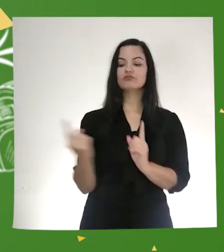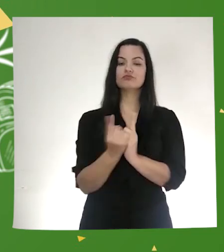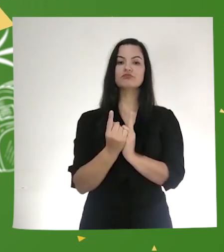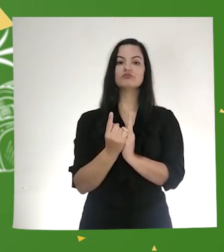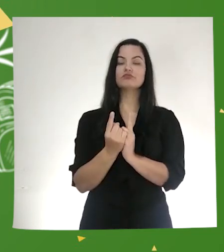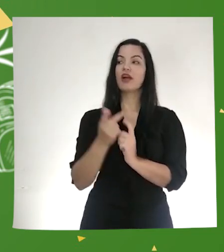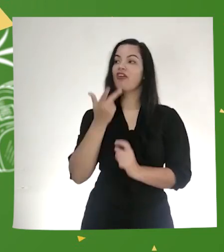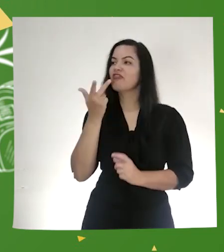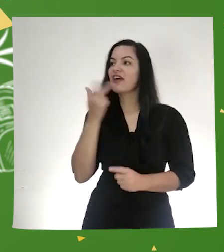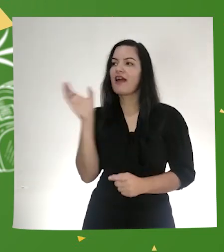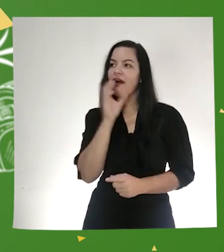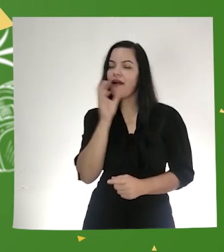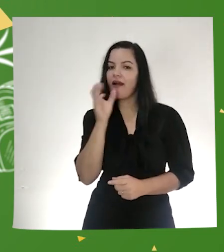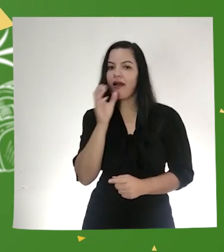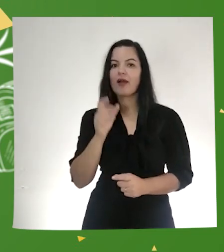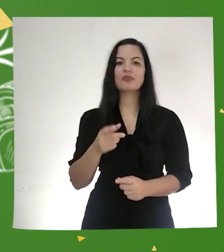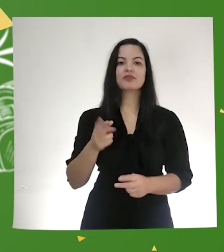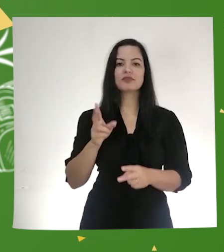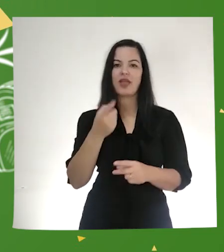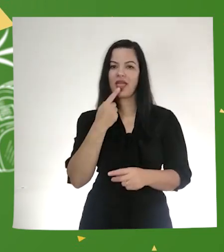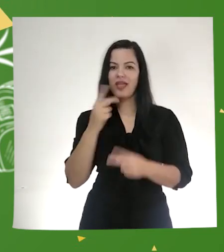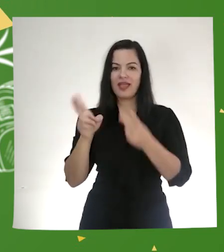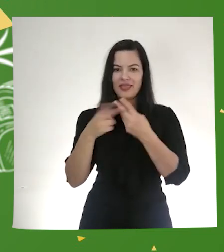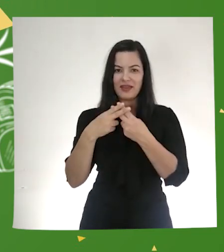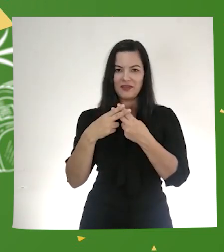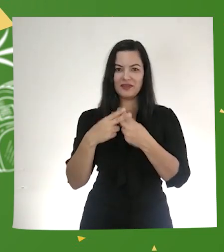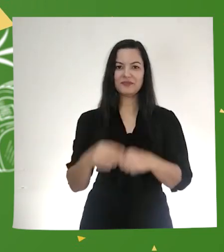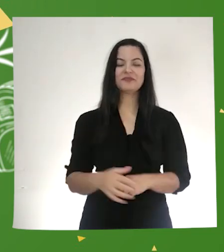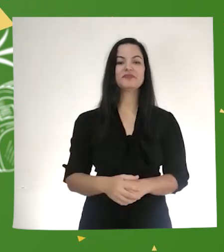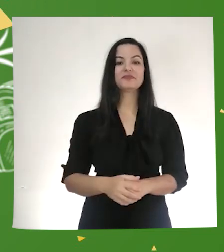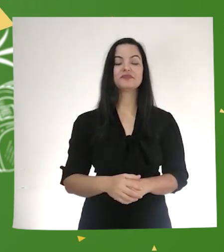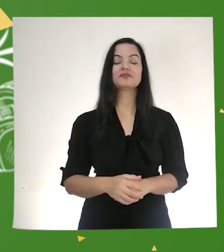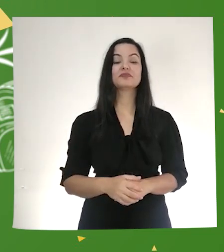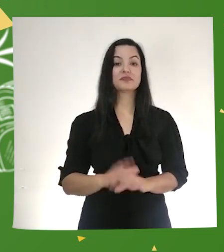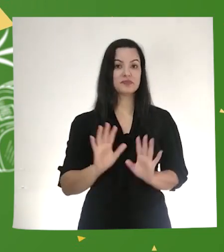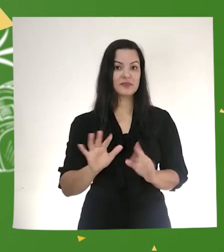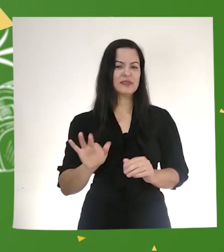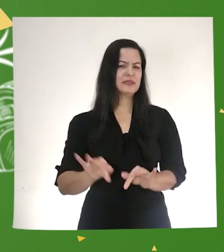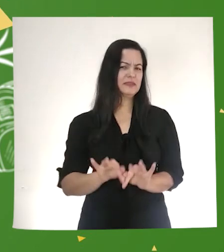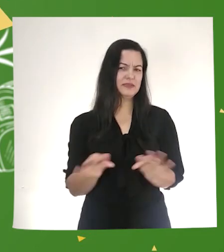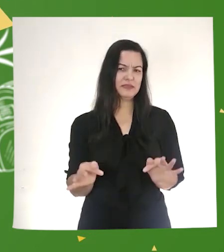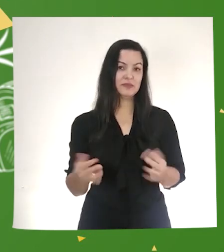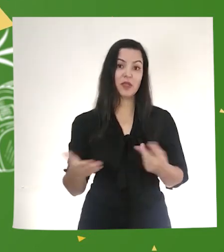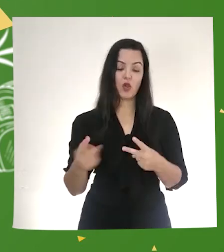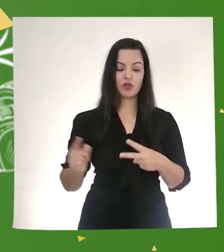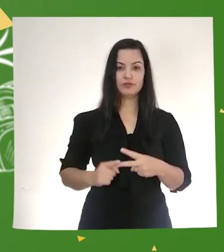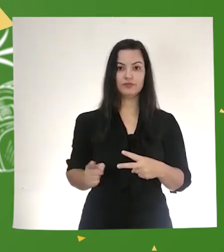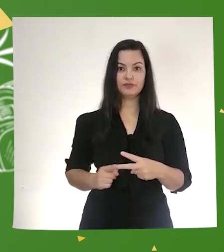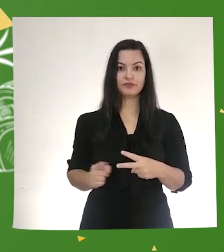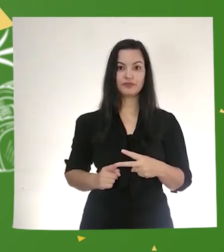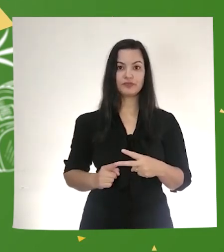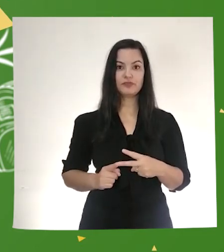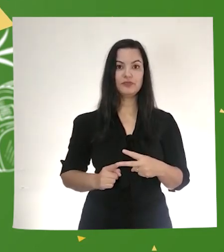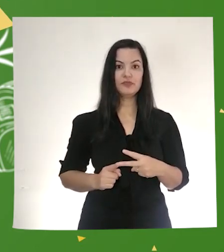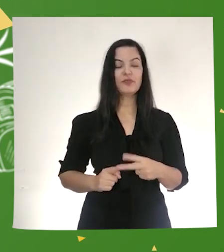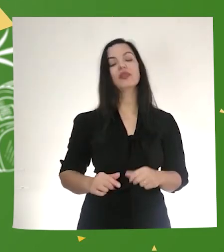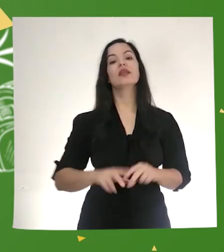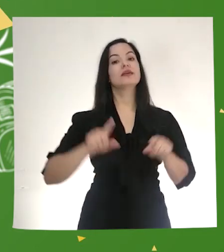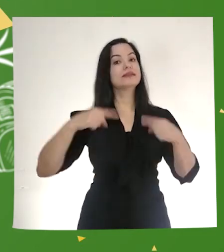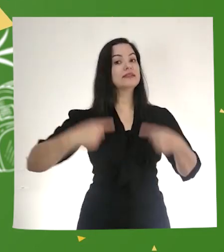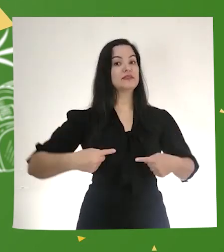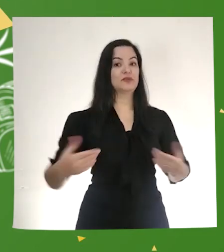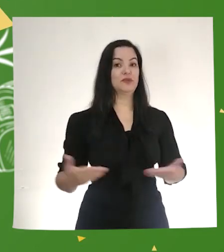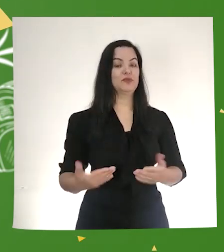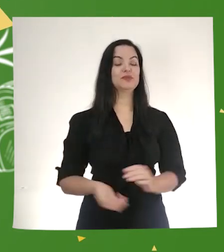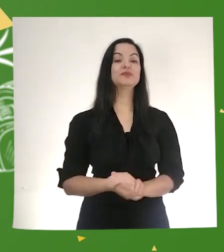trava-línguas. Essa é bem simples, não vou nem listar aqui para vocês. Agora, segunda etapa